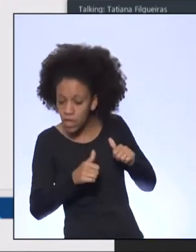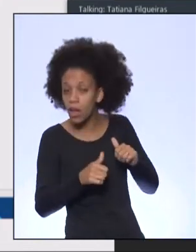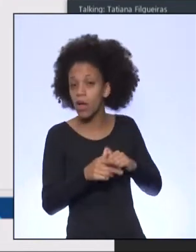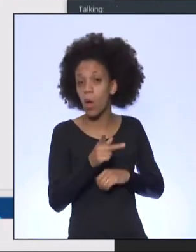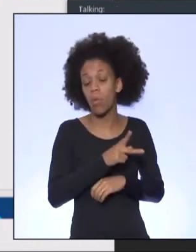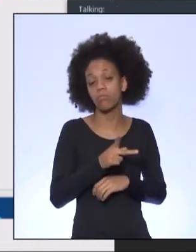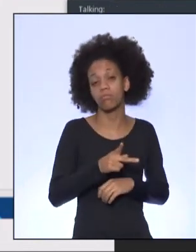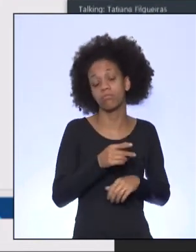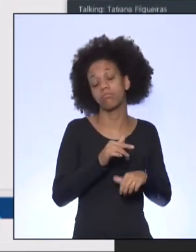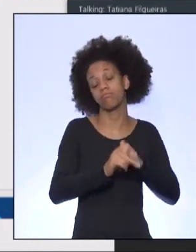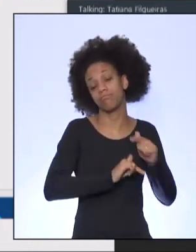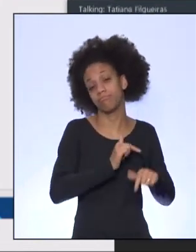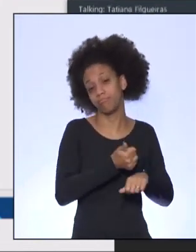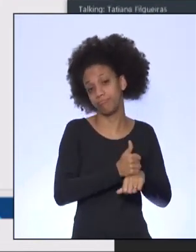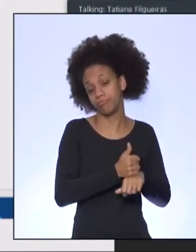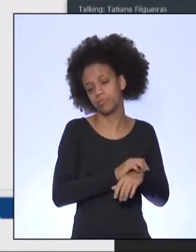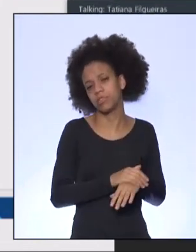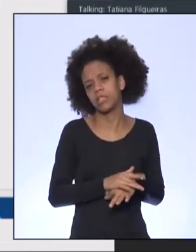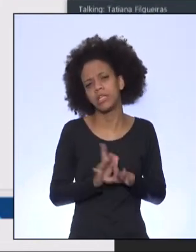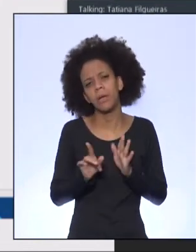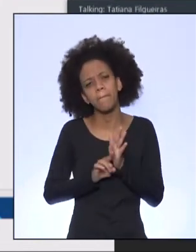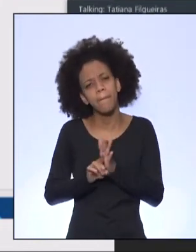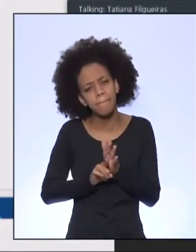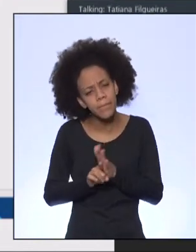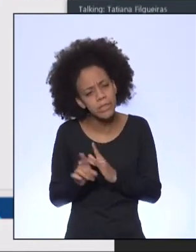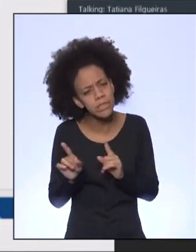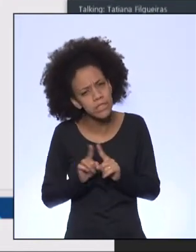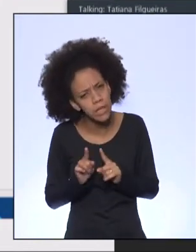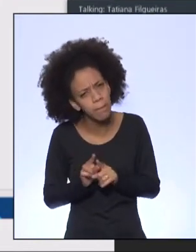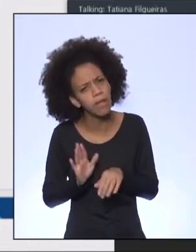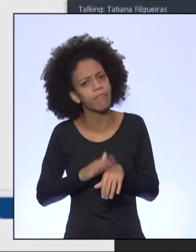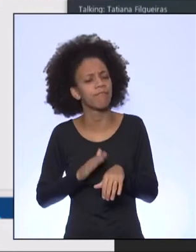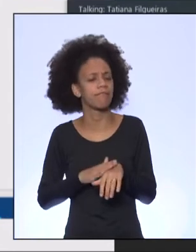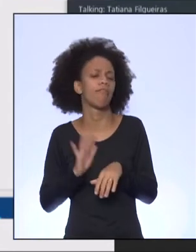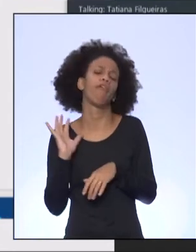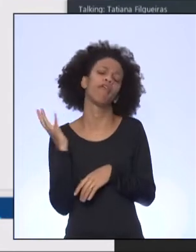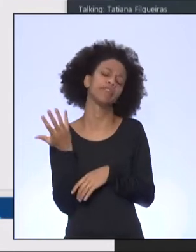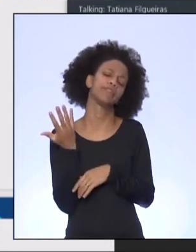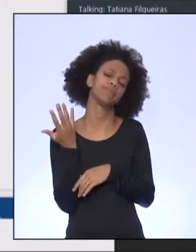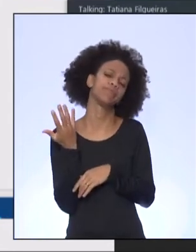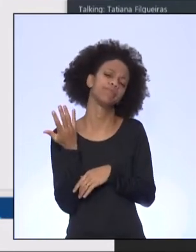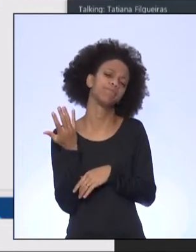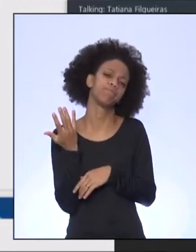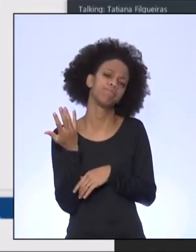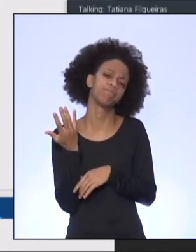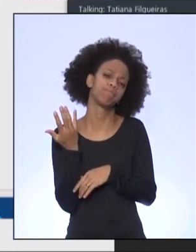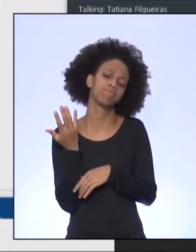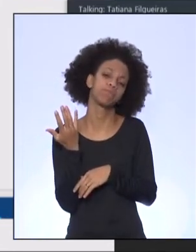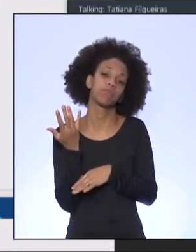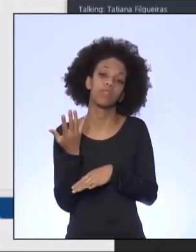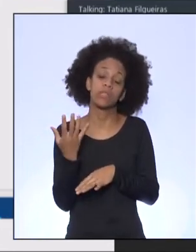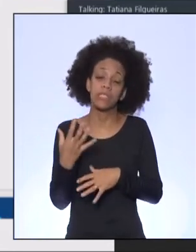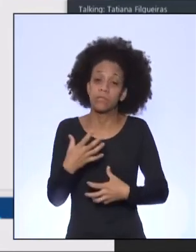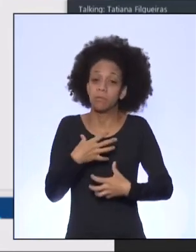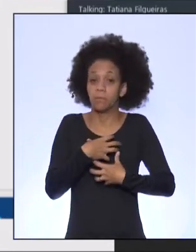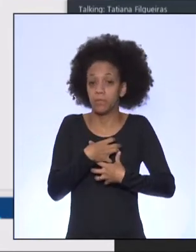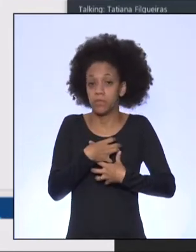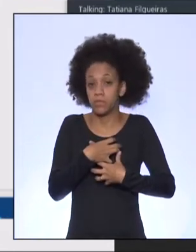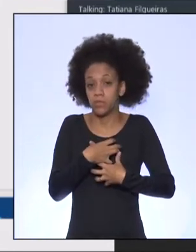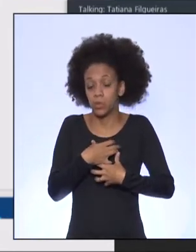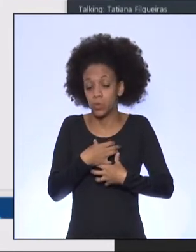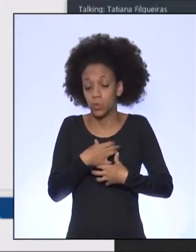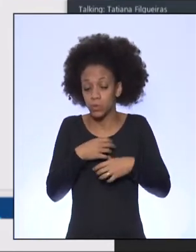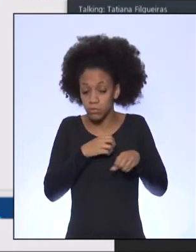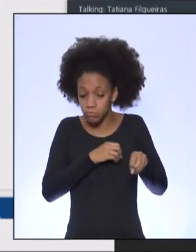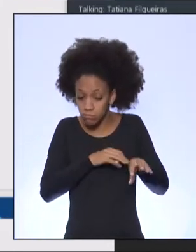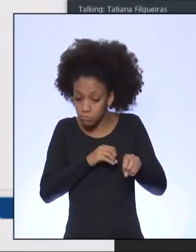professor. Uma pesquisa muito relevante também que está sendo feita sobre socioemocional dos educadores, né? A